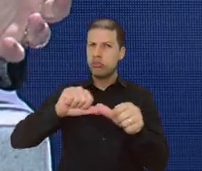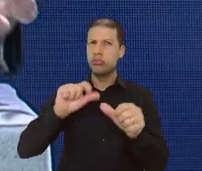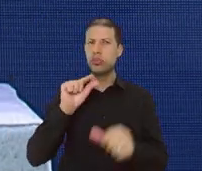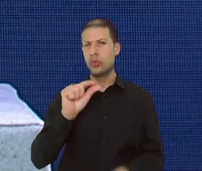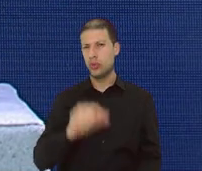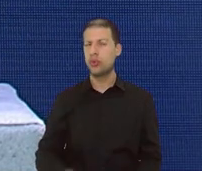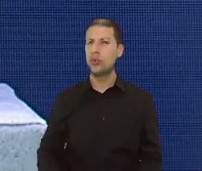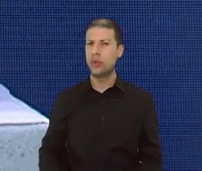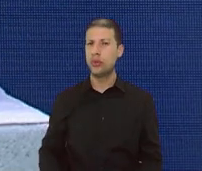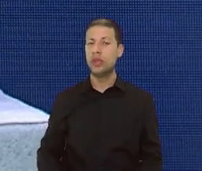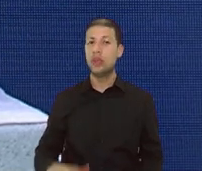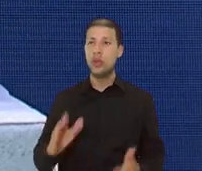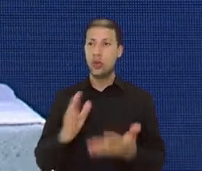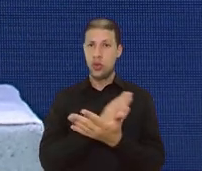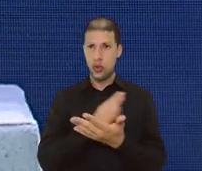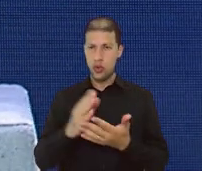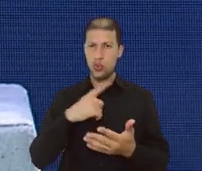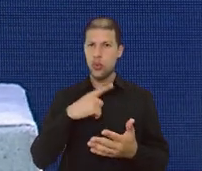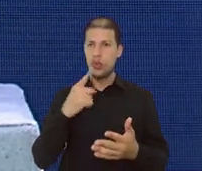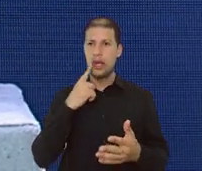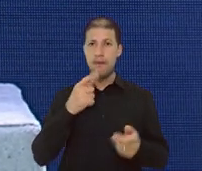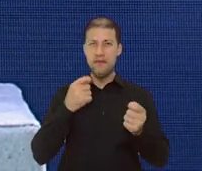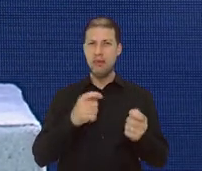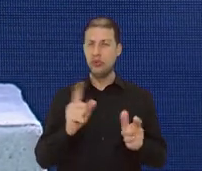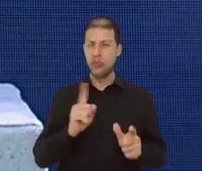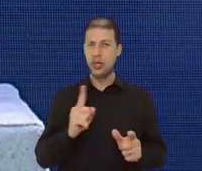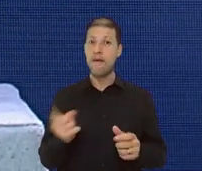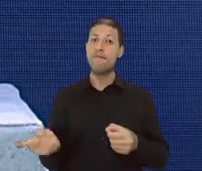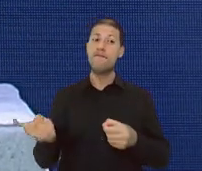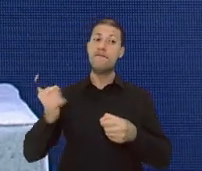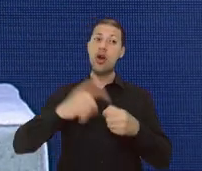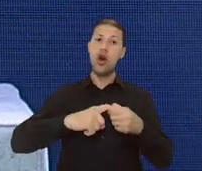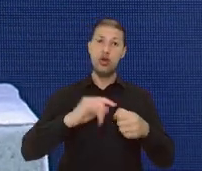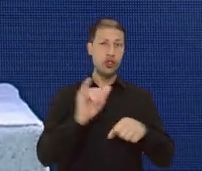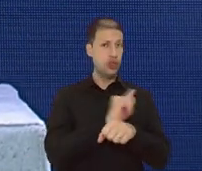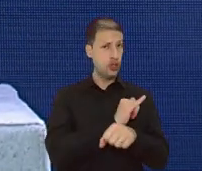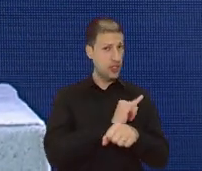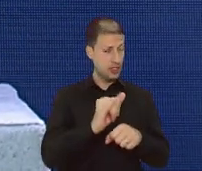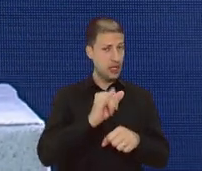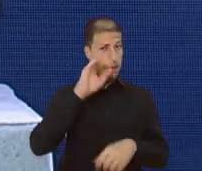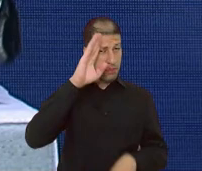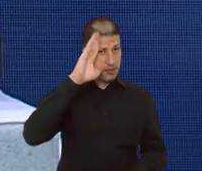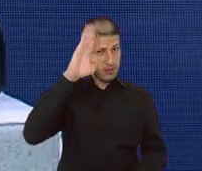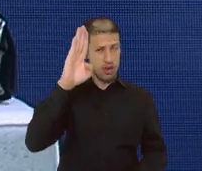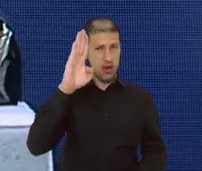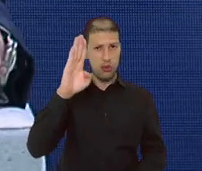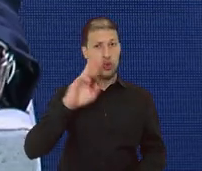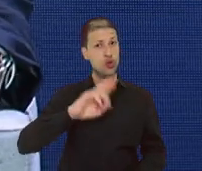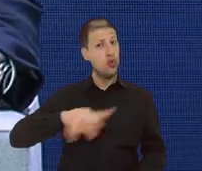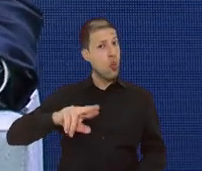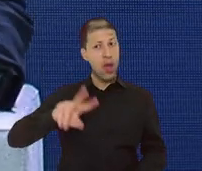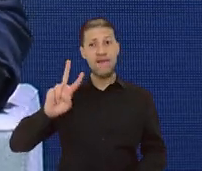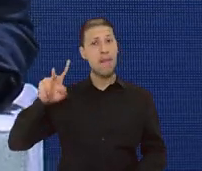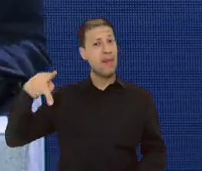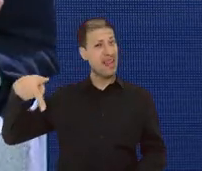volta para essas estratégias principais que não são captam assim como muitos